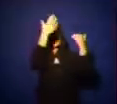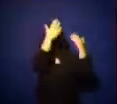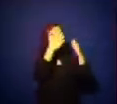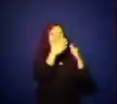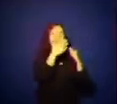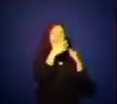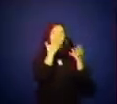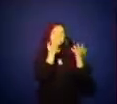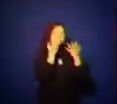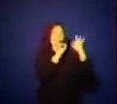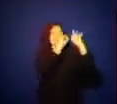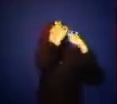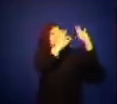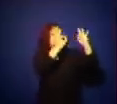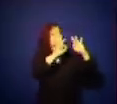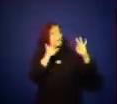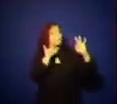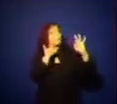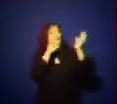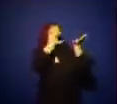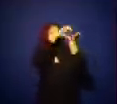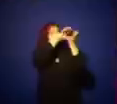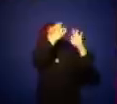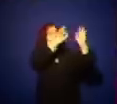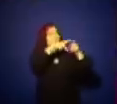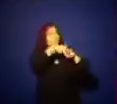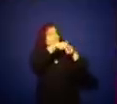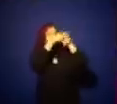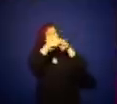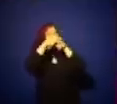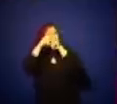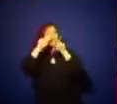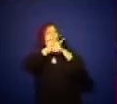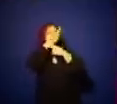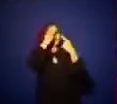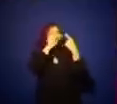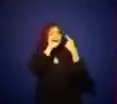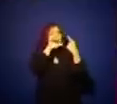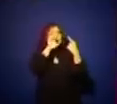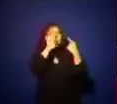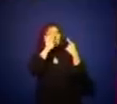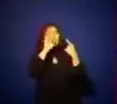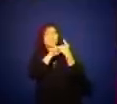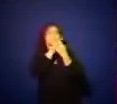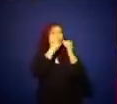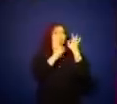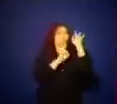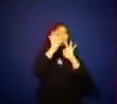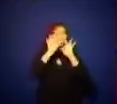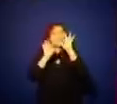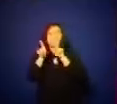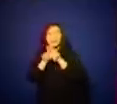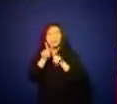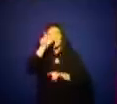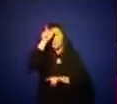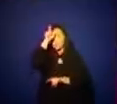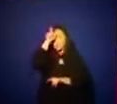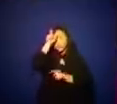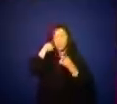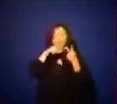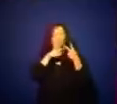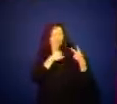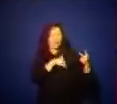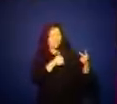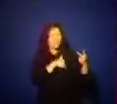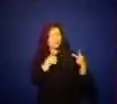mexer tanto na autonomia do Banco Central quanto no regime de metas Mais especificamente Argentina e a Turquia e